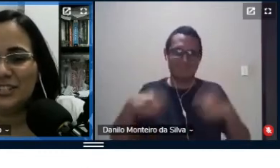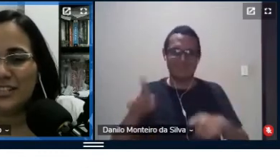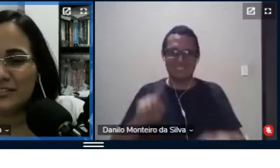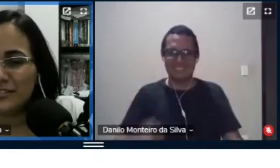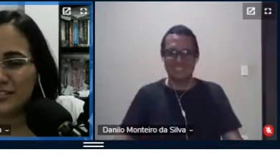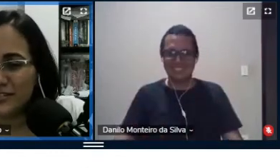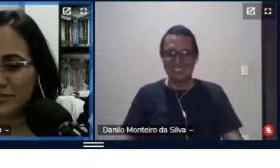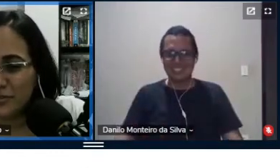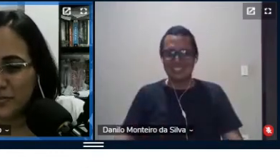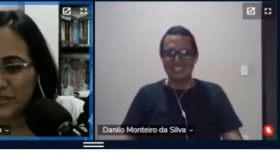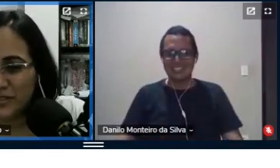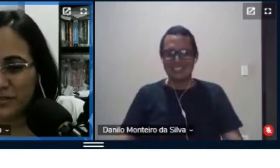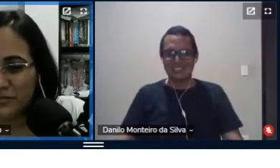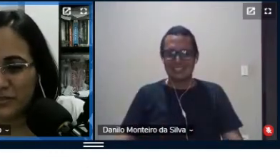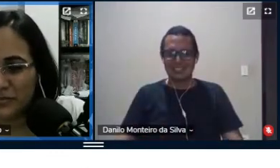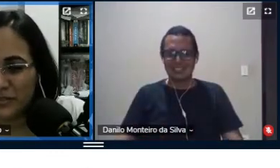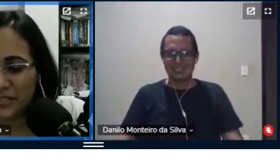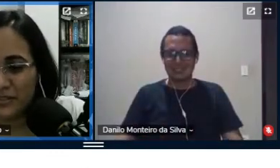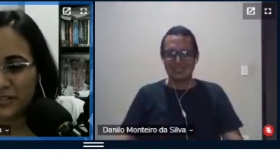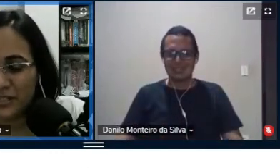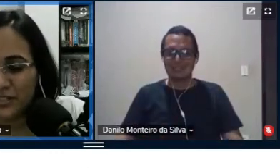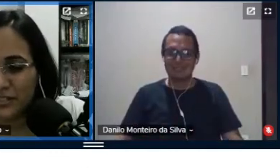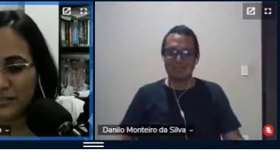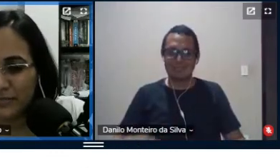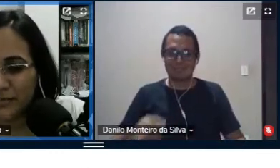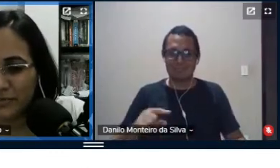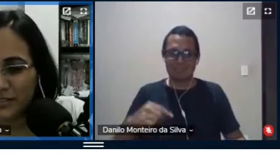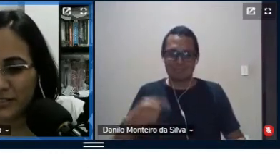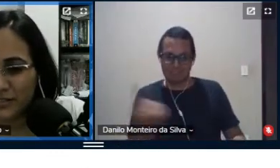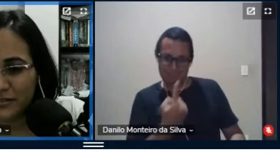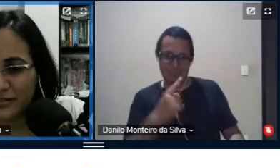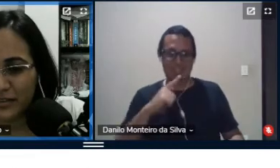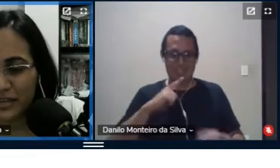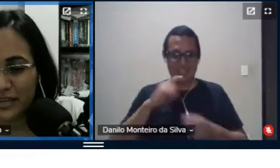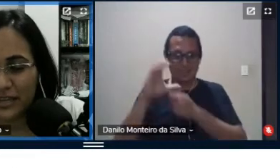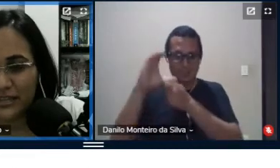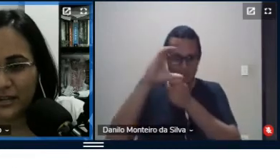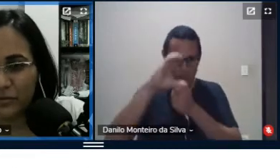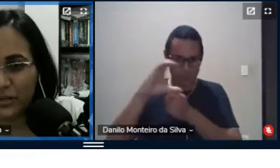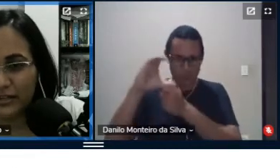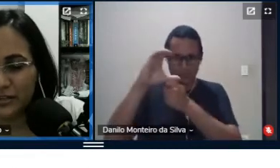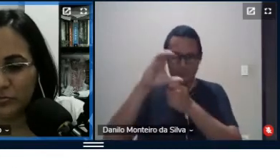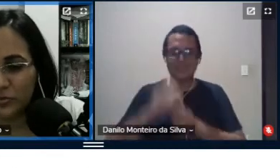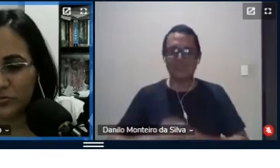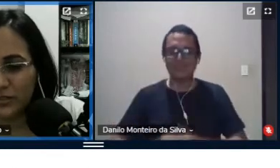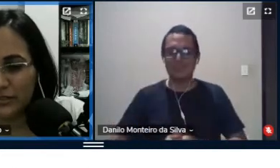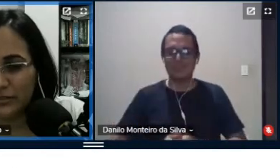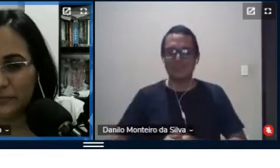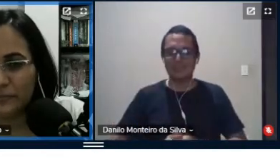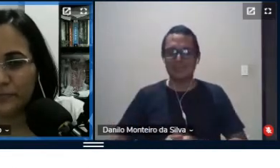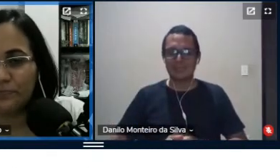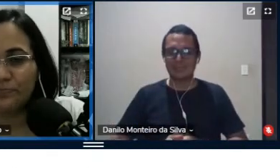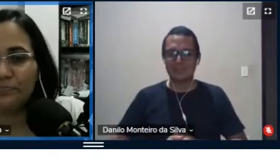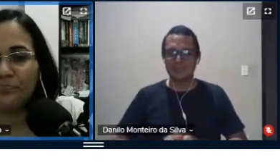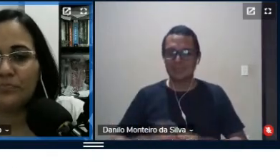Então a gente tem as nossas lupas, igual eu falei pra vocês. Eu deixei esse aqui mais pra vocês darem uma olhada depois, uma